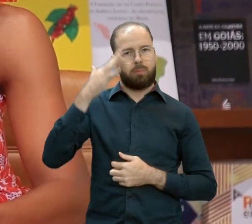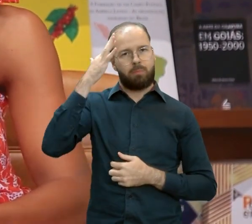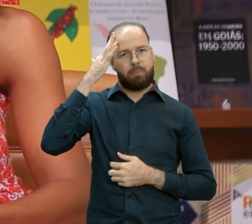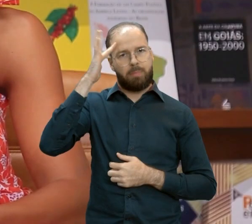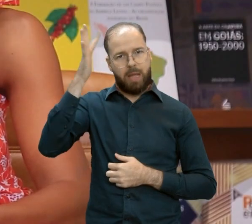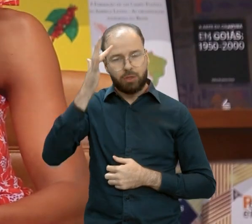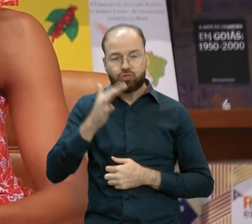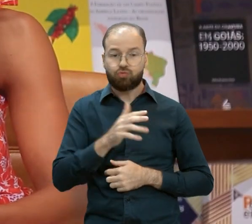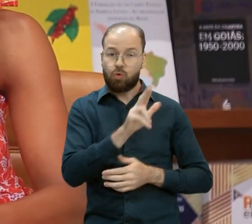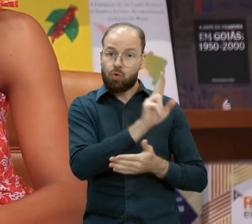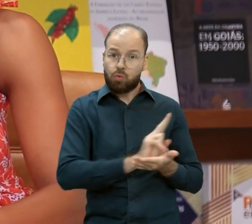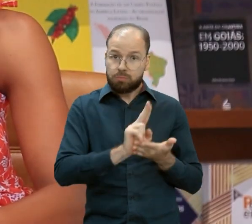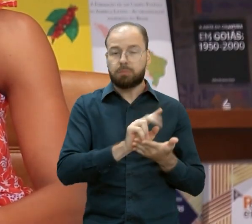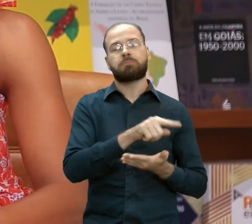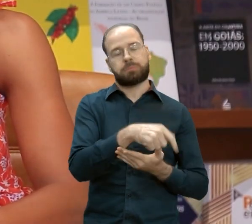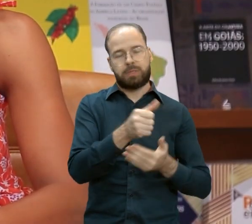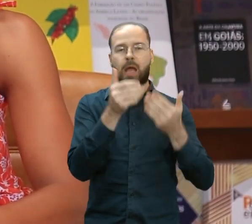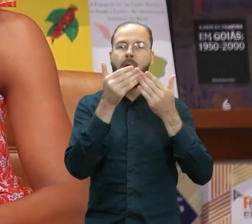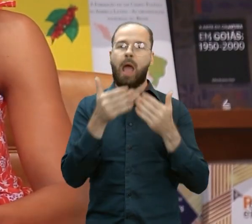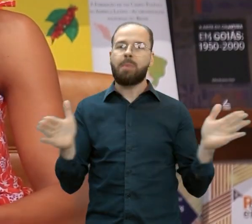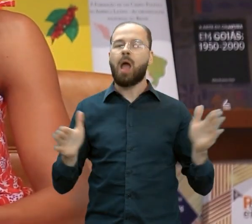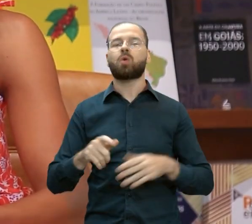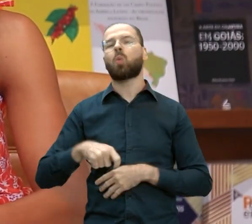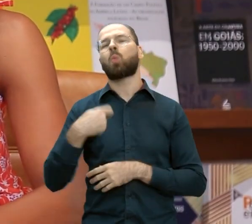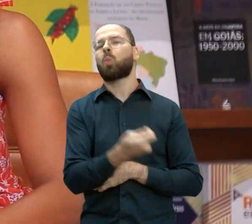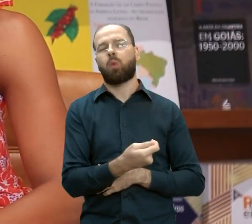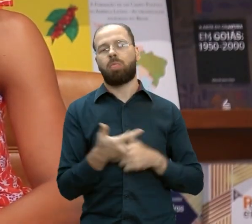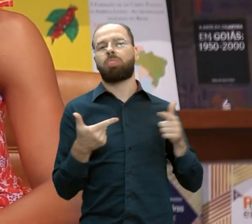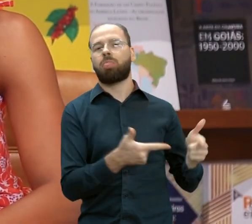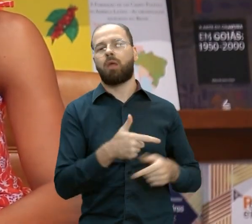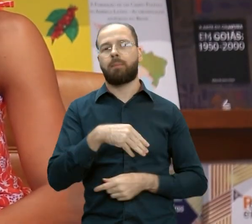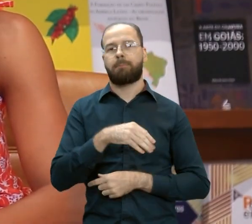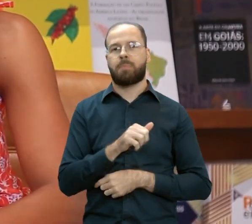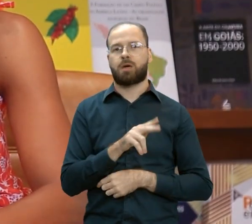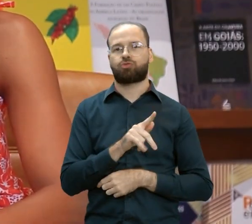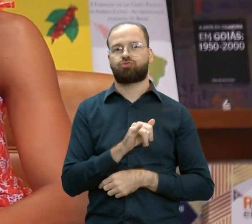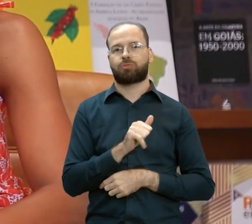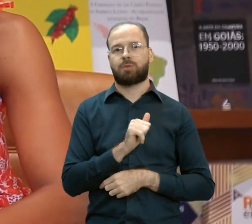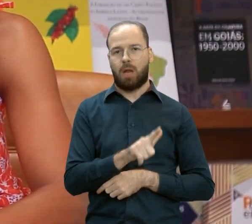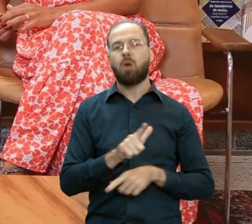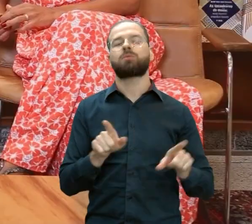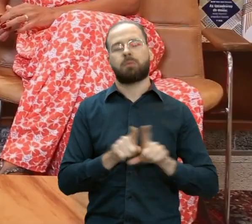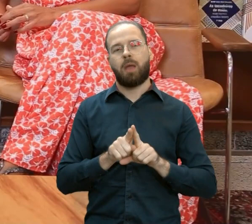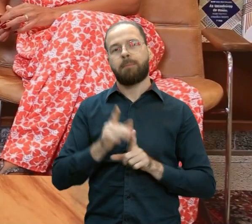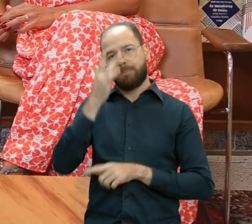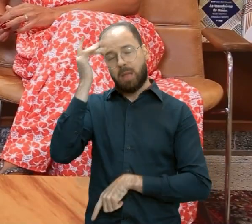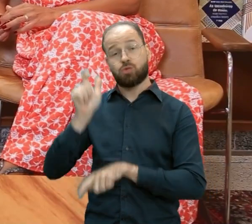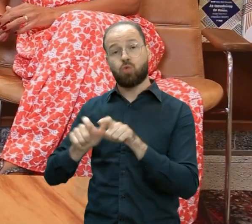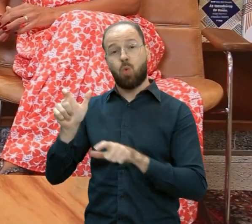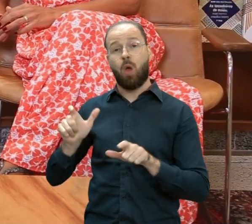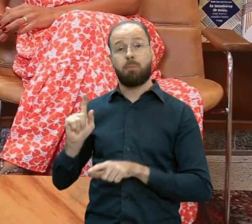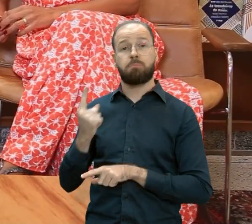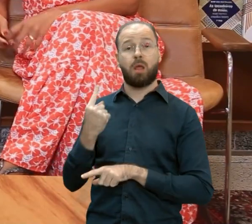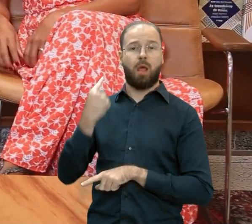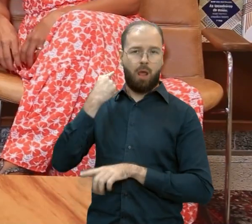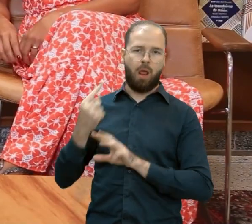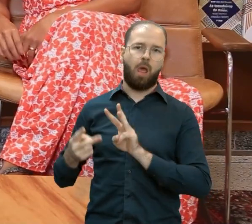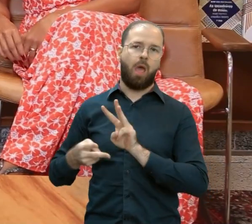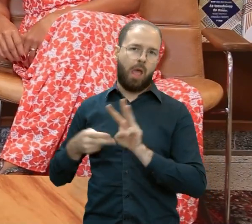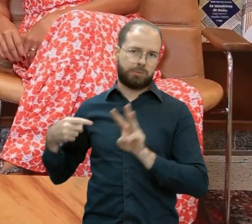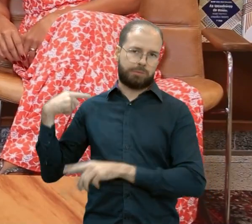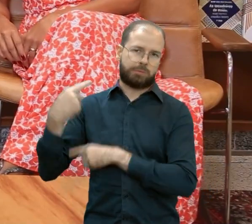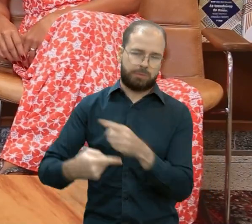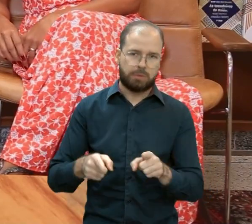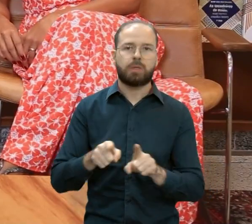que dizem marginal, tem que estar aberta a esses conhecimentos dos povos originários também. Perfeito, Carliane. Muito obrigada